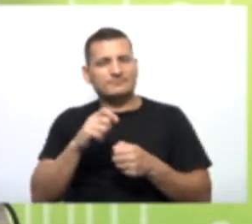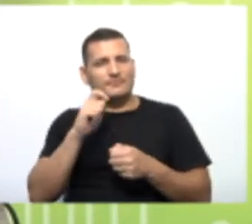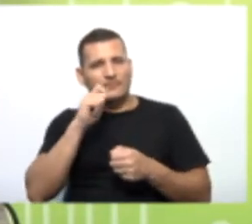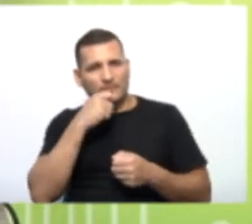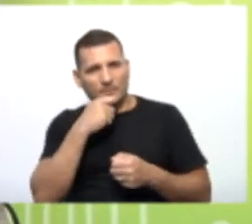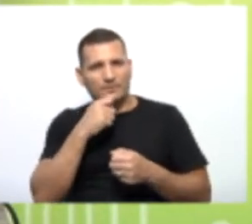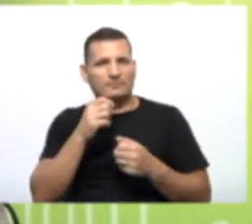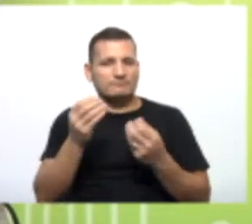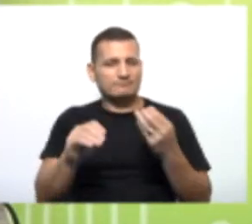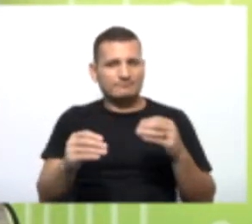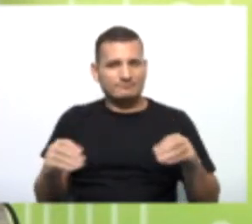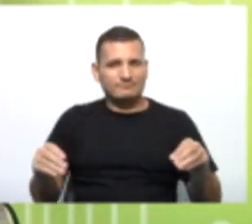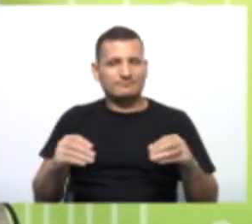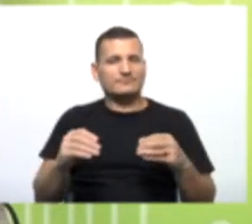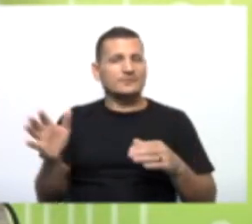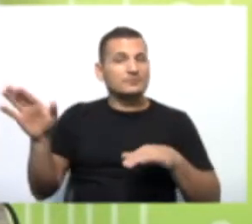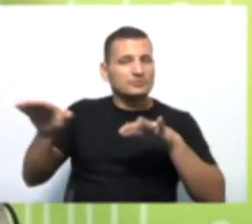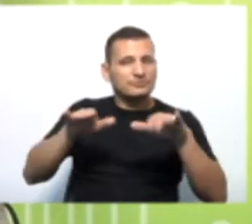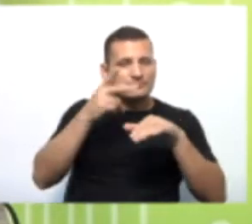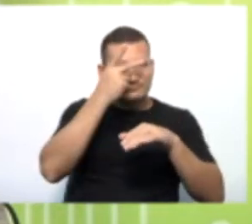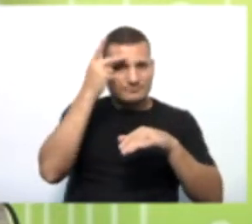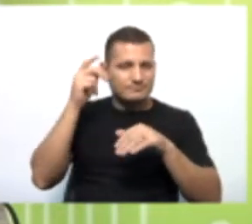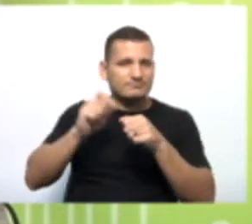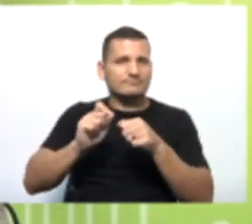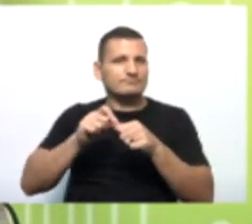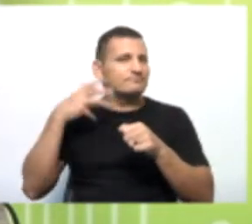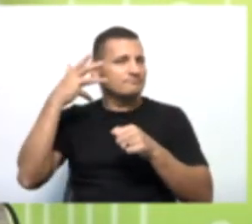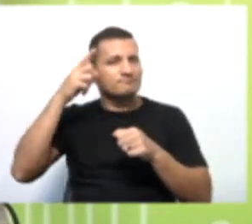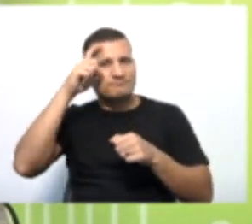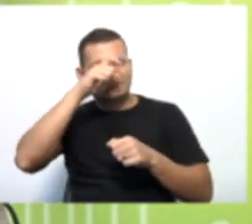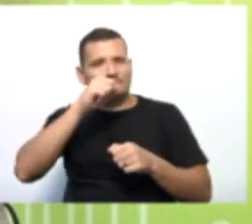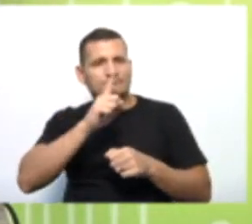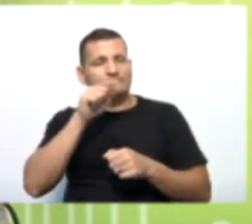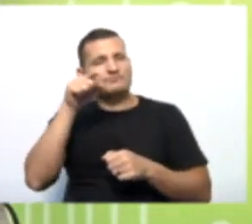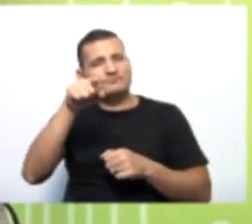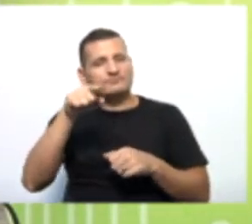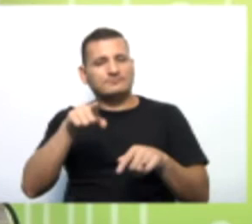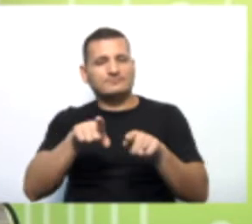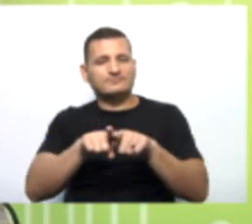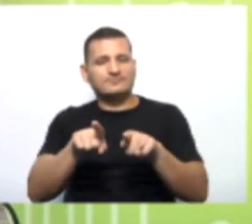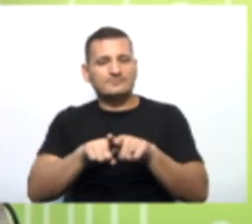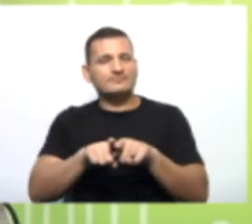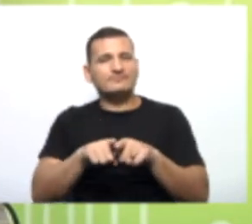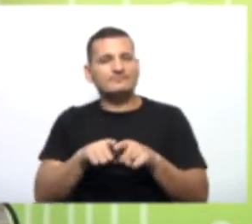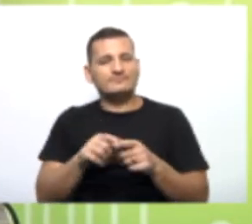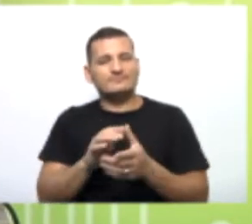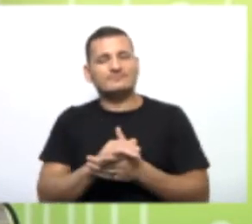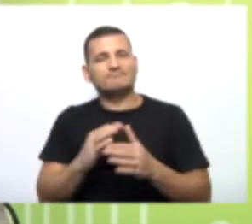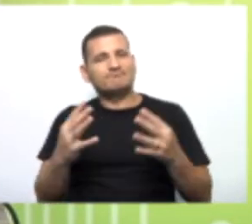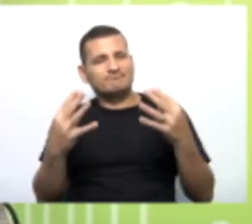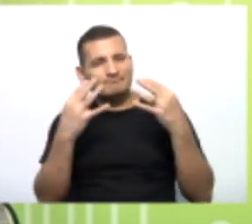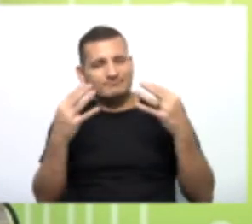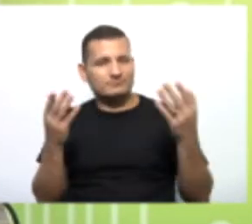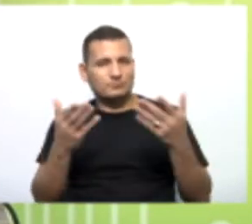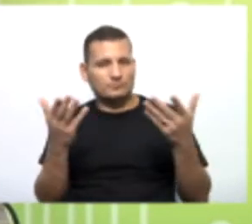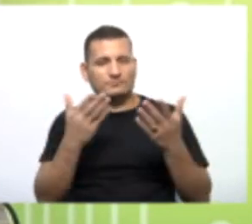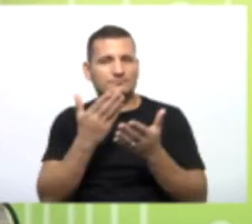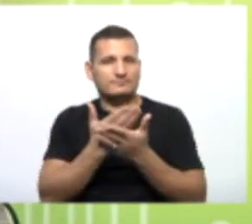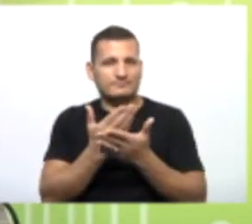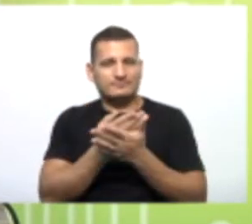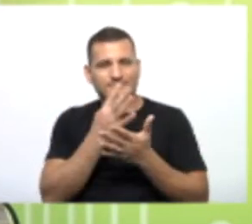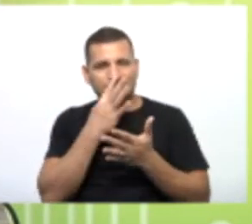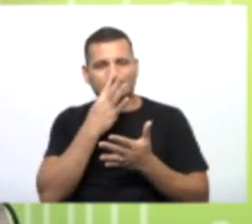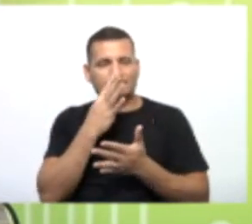coisa, chama o pessoal e faz uma palestra, não é difícil não, você mesmo, você que está ouvindo aqui essa aula, né, de